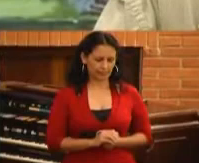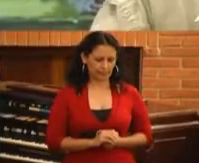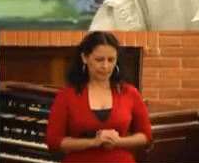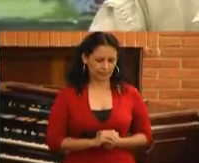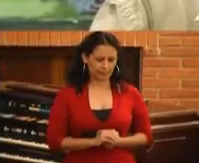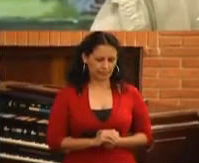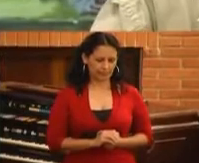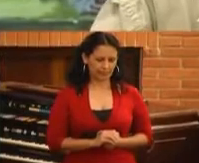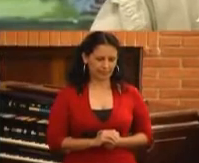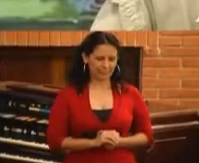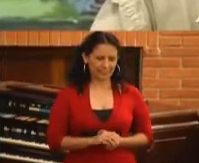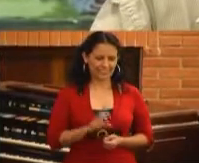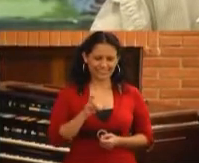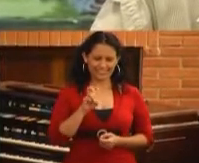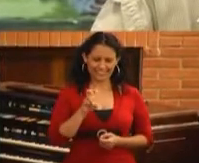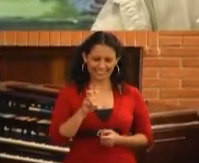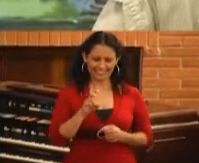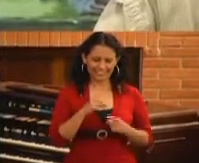fanerote